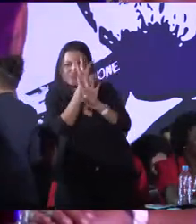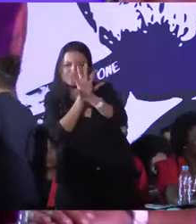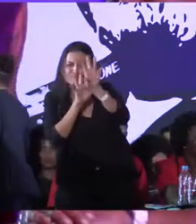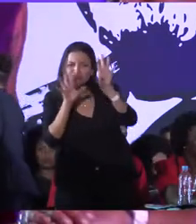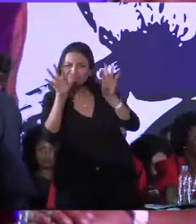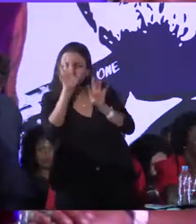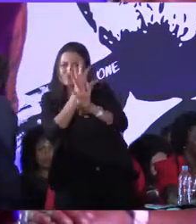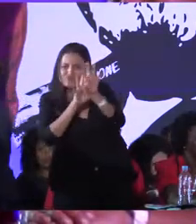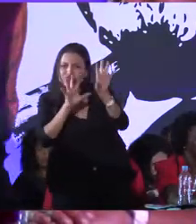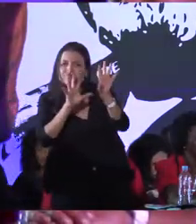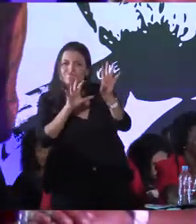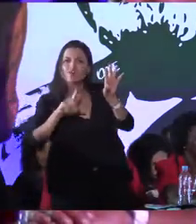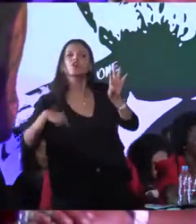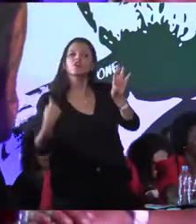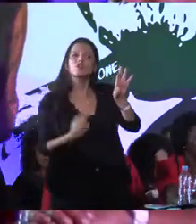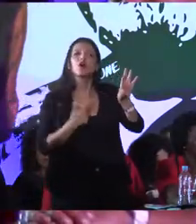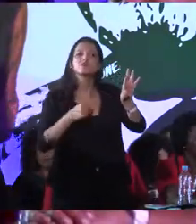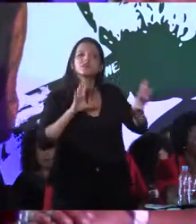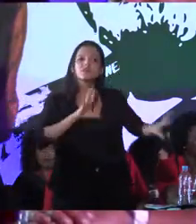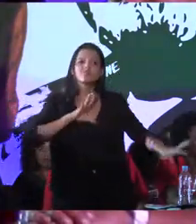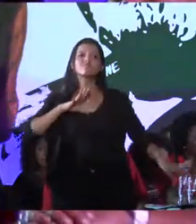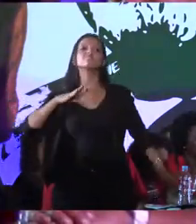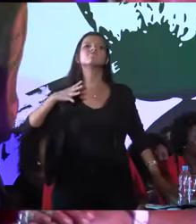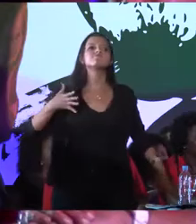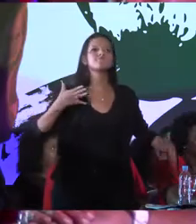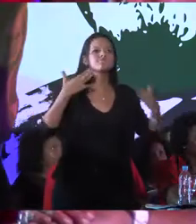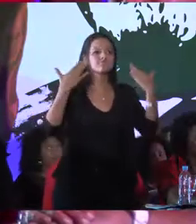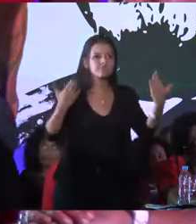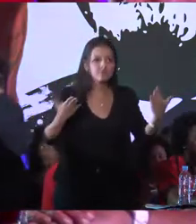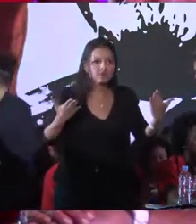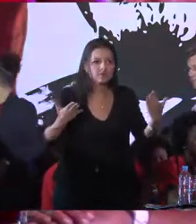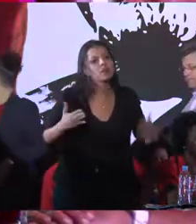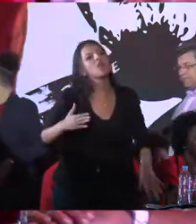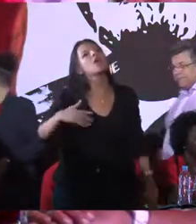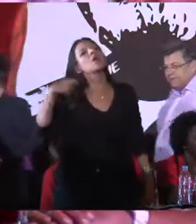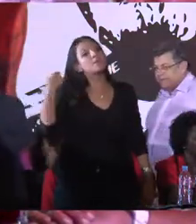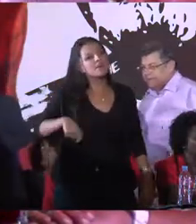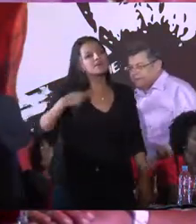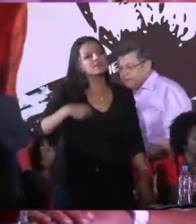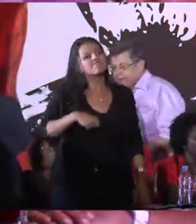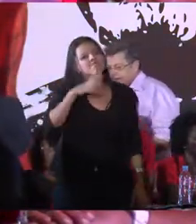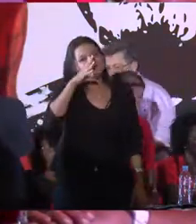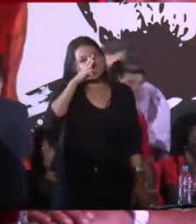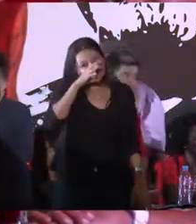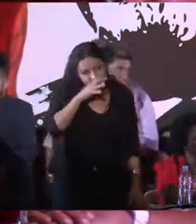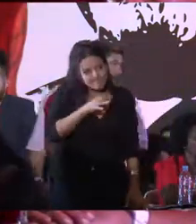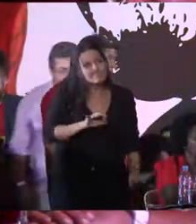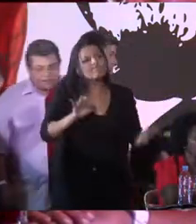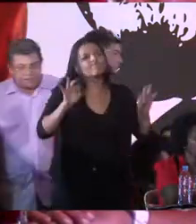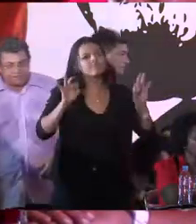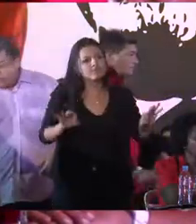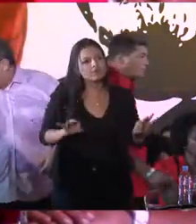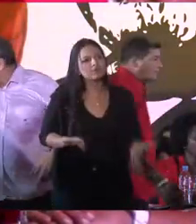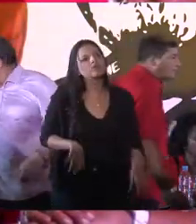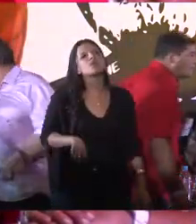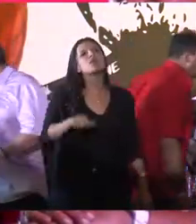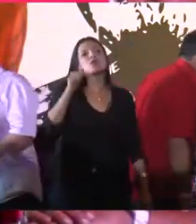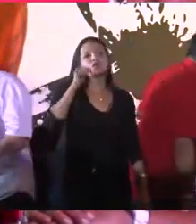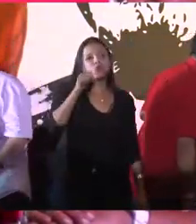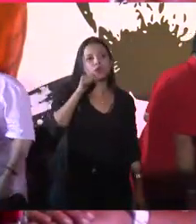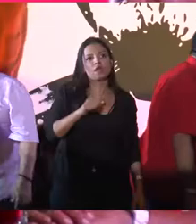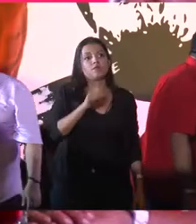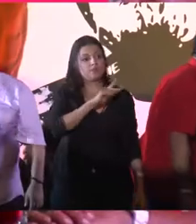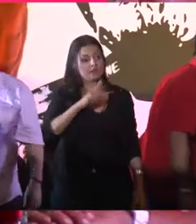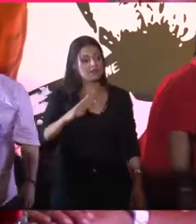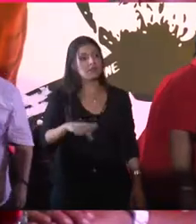muita audácia da nossa parte. Nós vamos ter que perseverar. A presidenta Gleice sabe